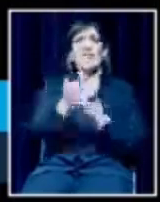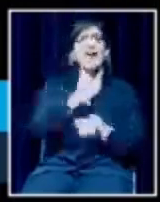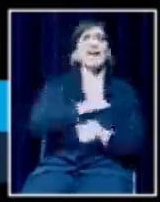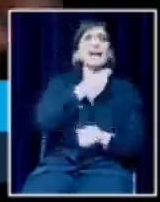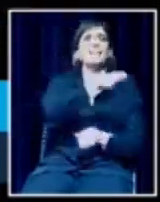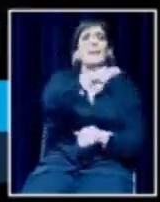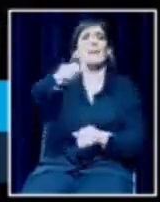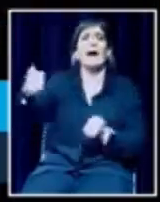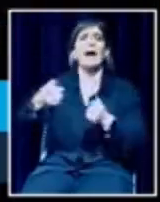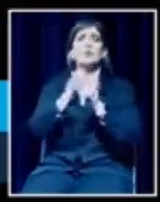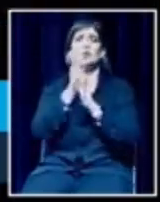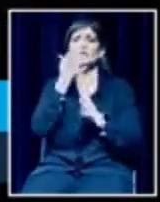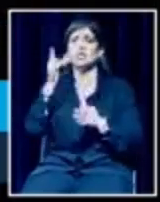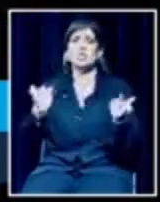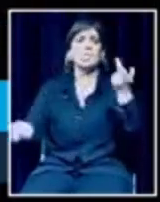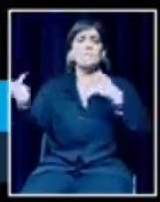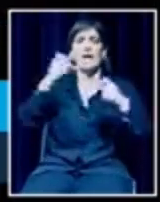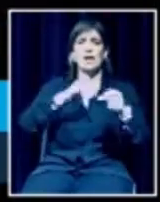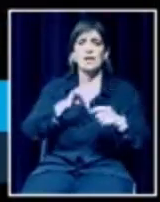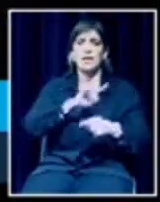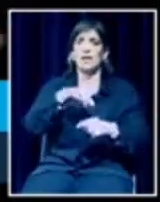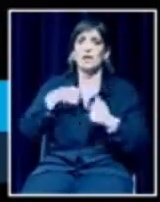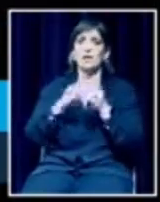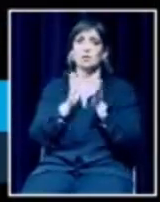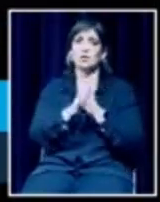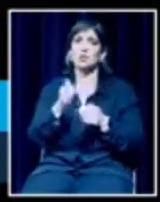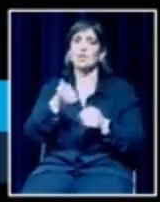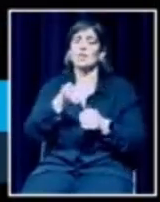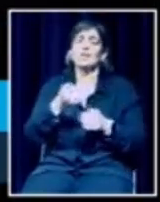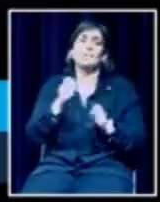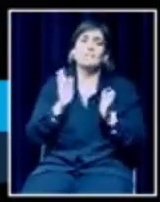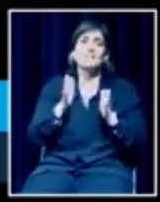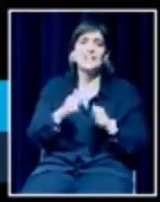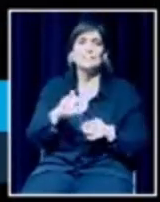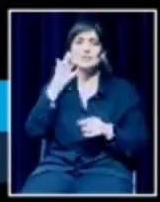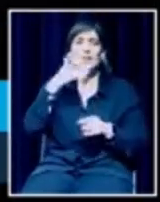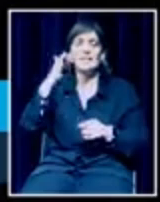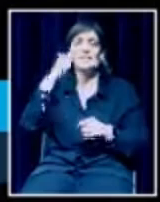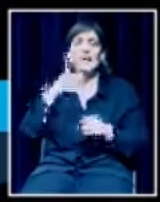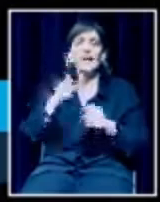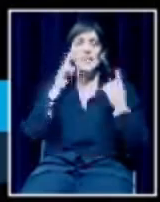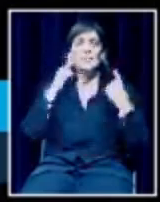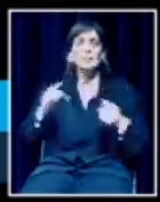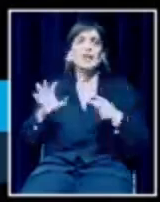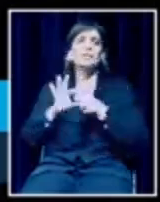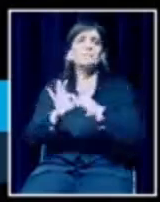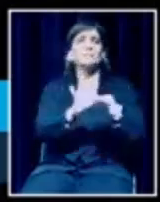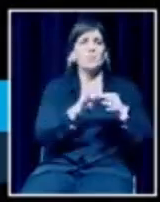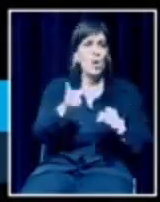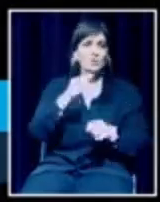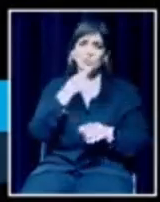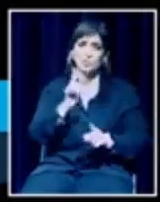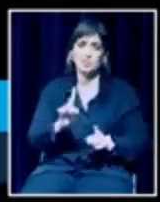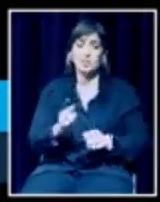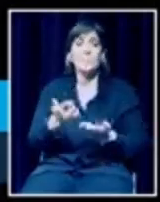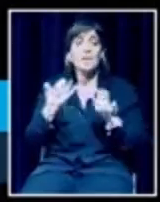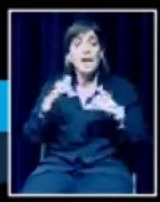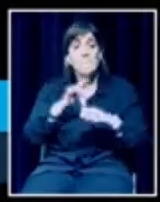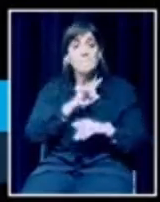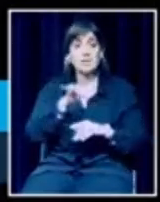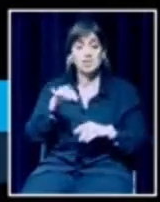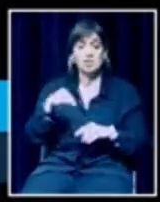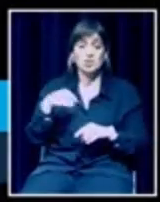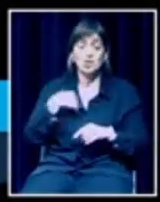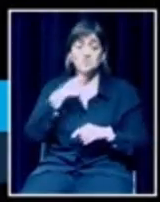a todos os imigrantes que todos devemos nos abraçar e cantar em medne o que eu tô a dizer aqui é que acabe